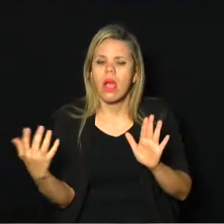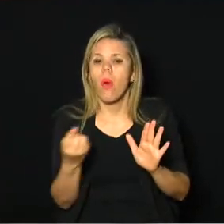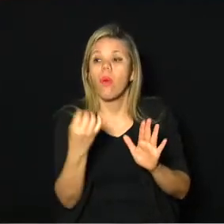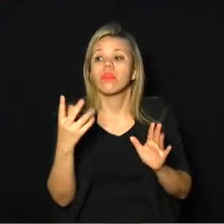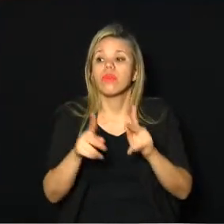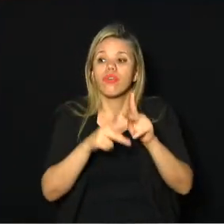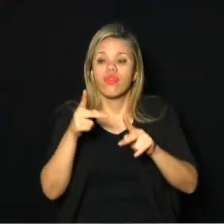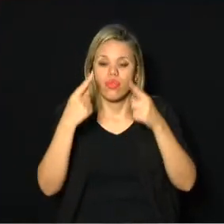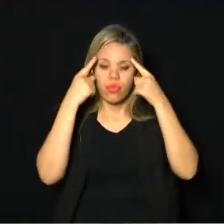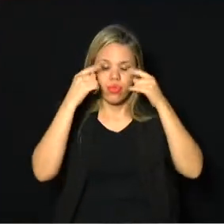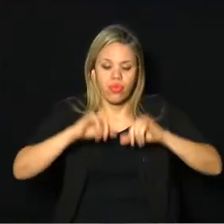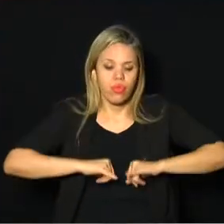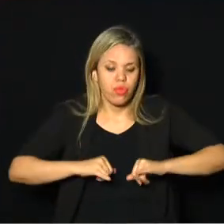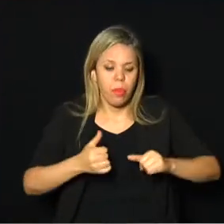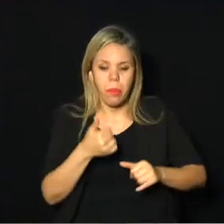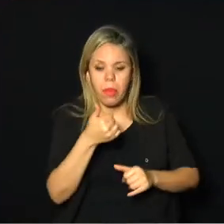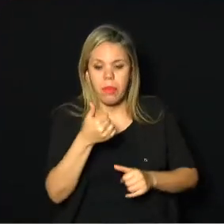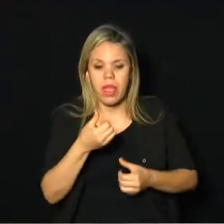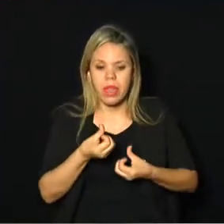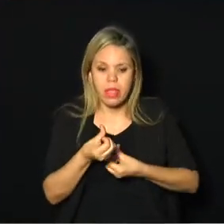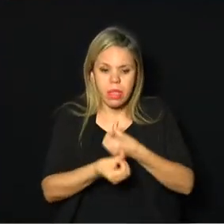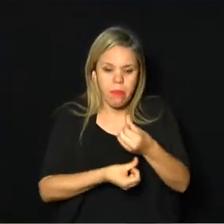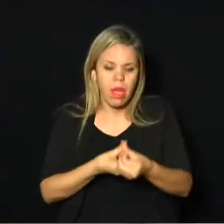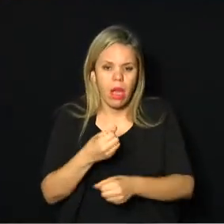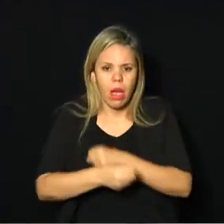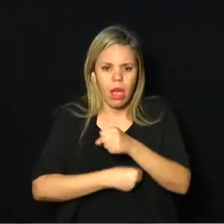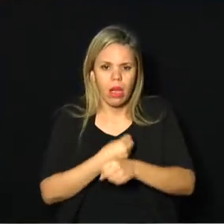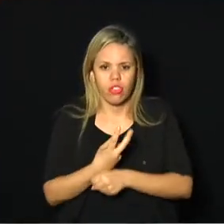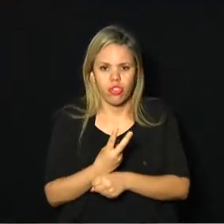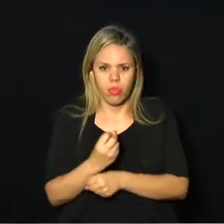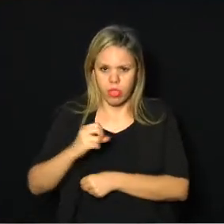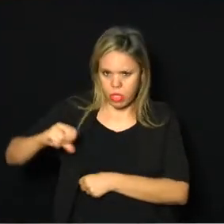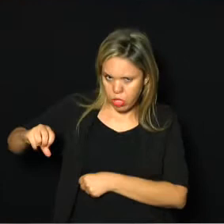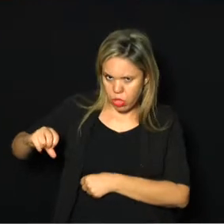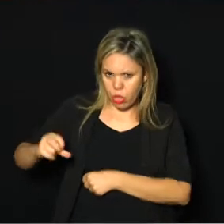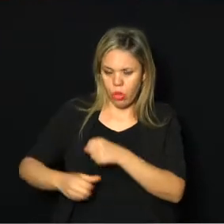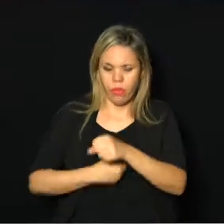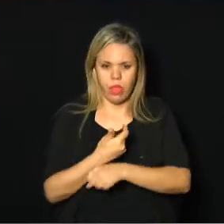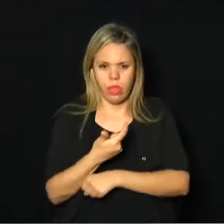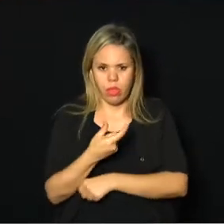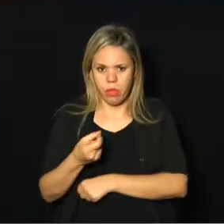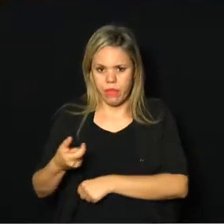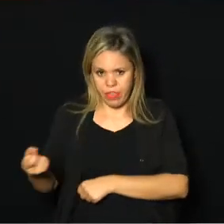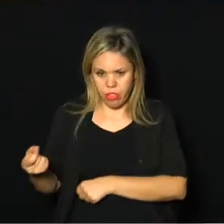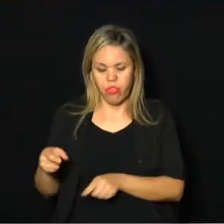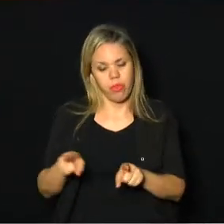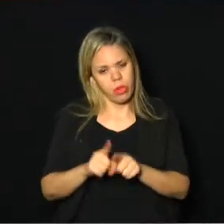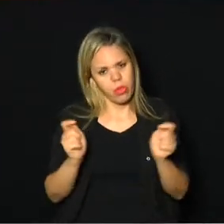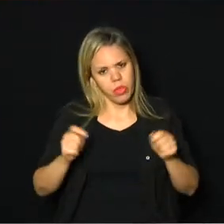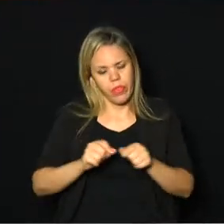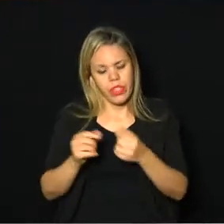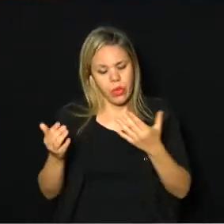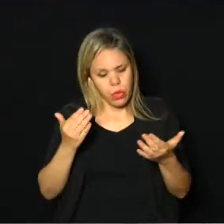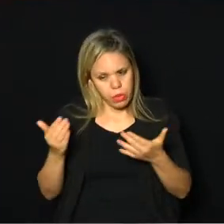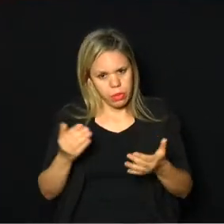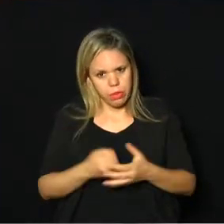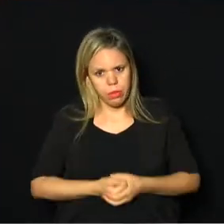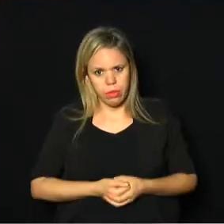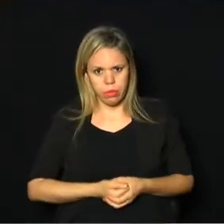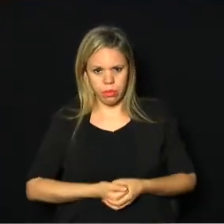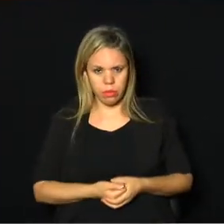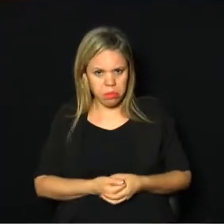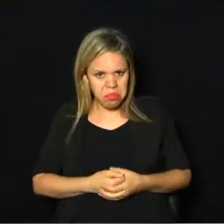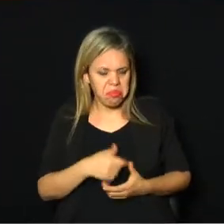familiar no primeiro semestre dos anos de 2019 e 2020, para que a gente pudesse fazer uma comparação, e nós